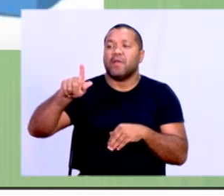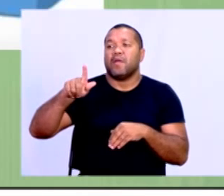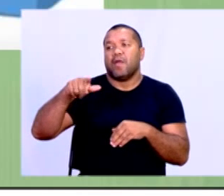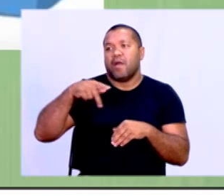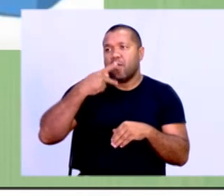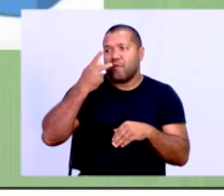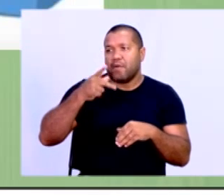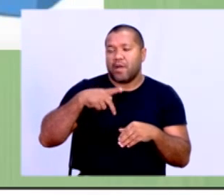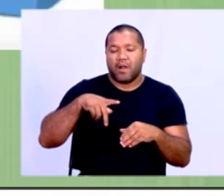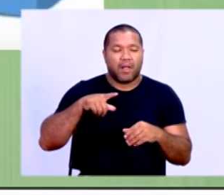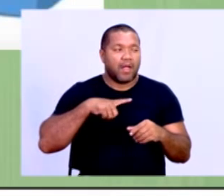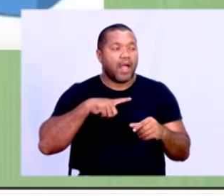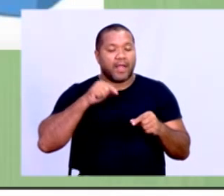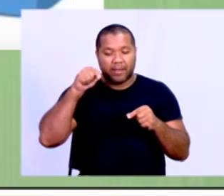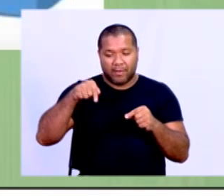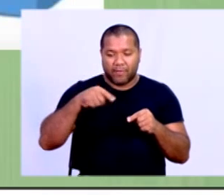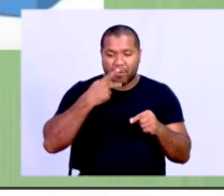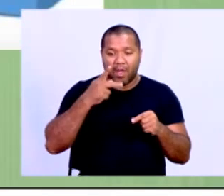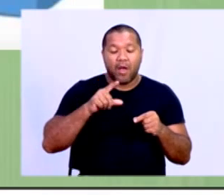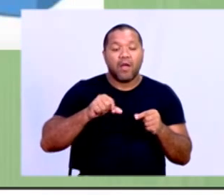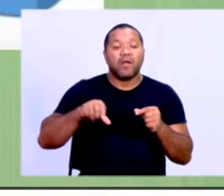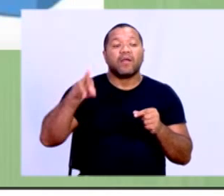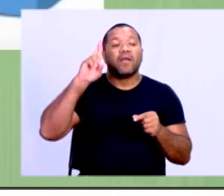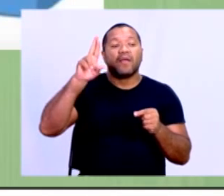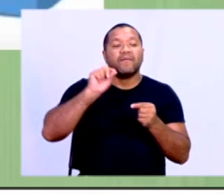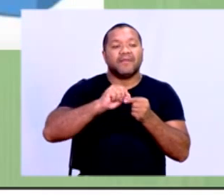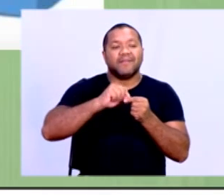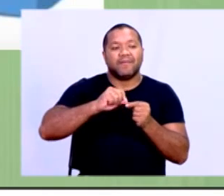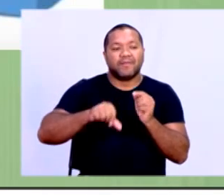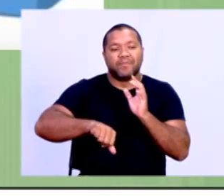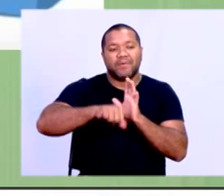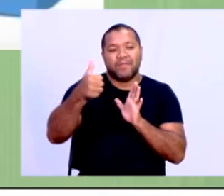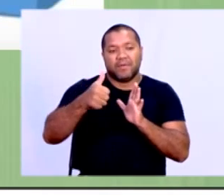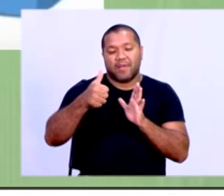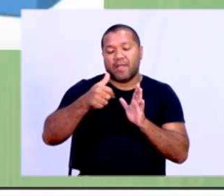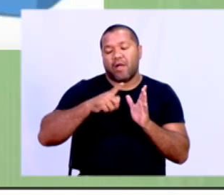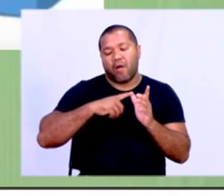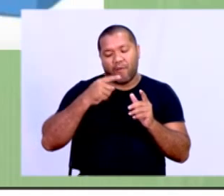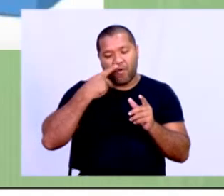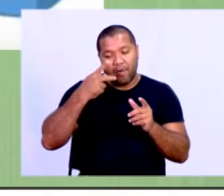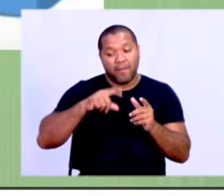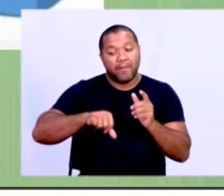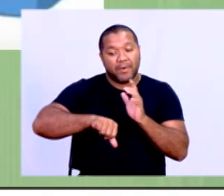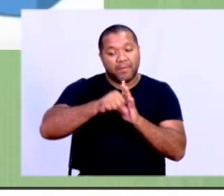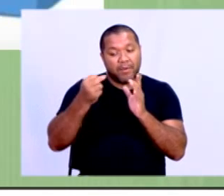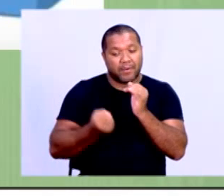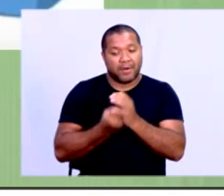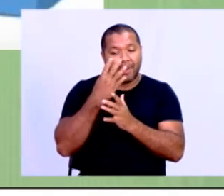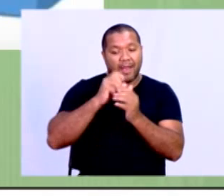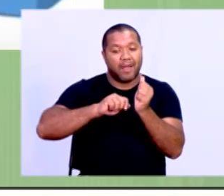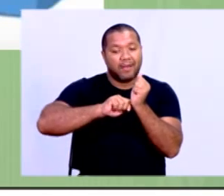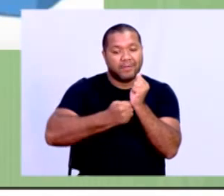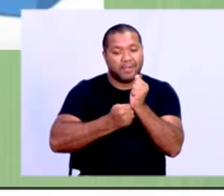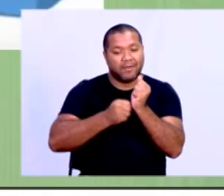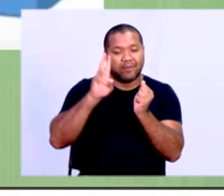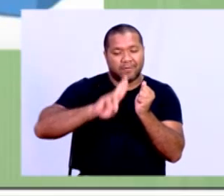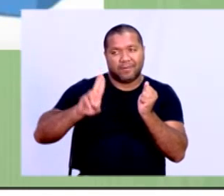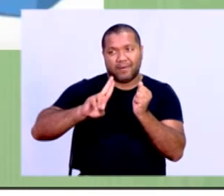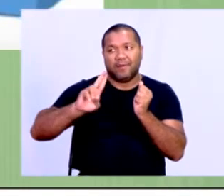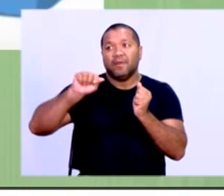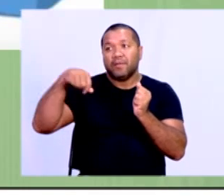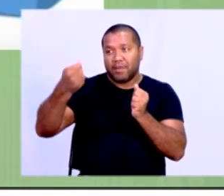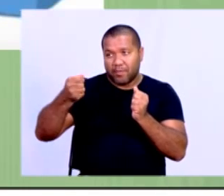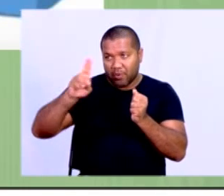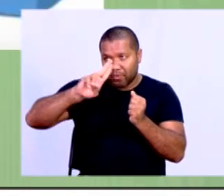vamos criar uma conta login do usuário. Depois, a gente faz o cadastro do